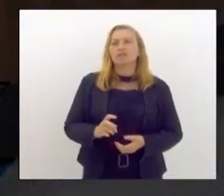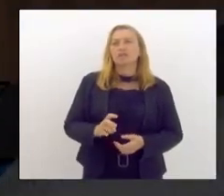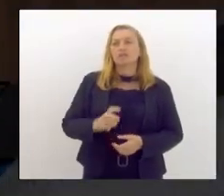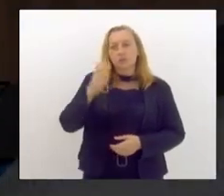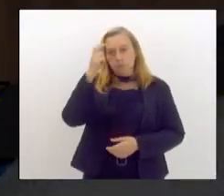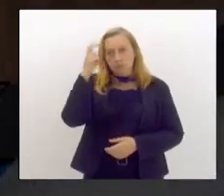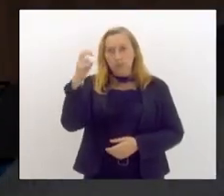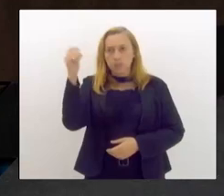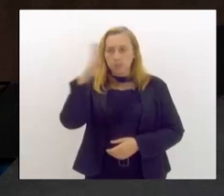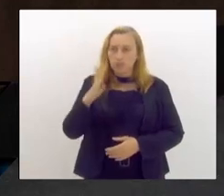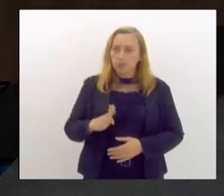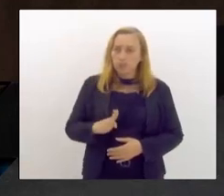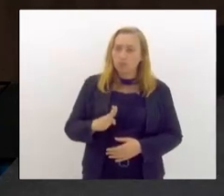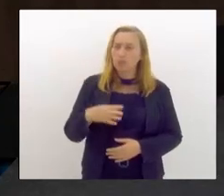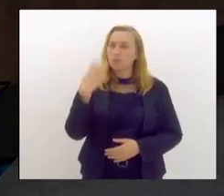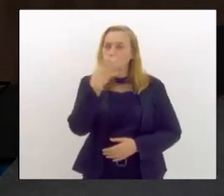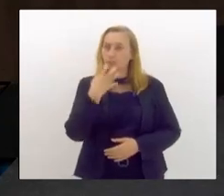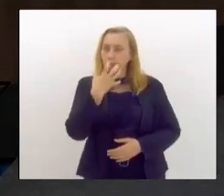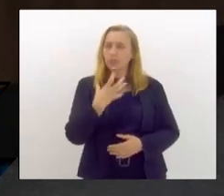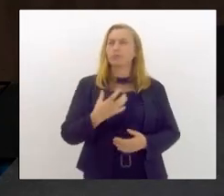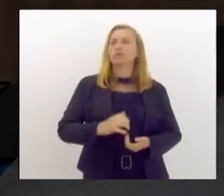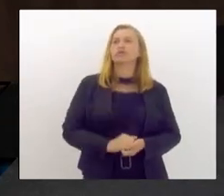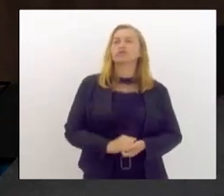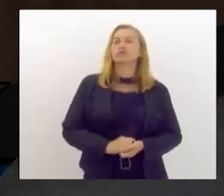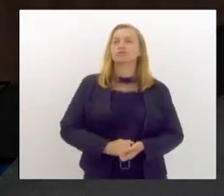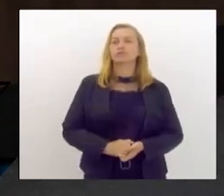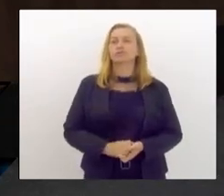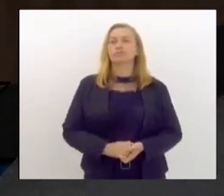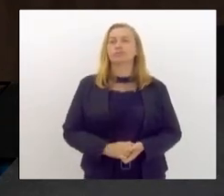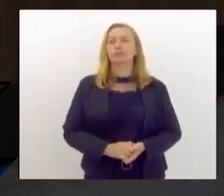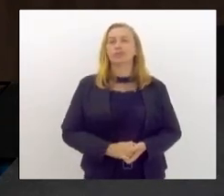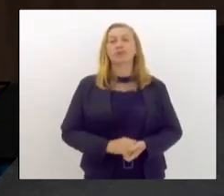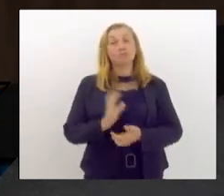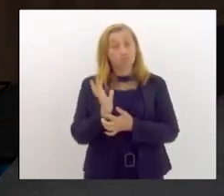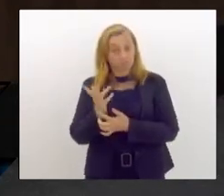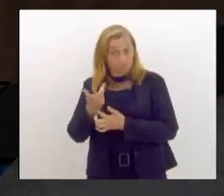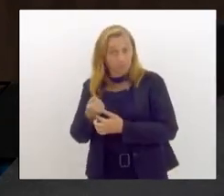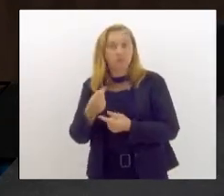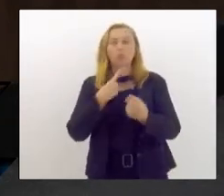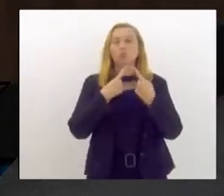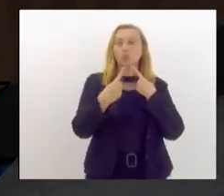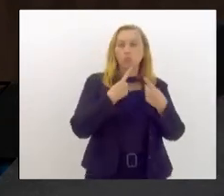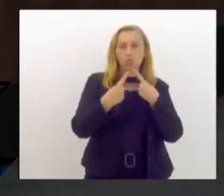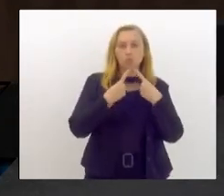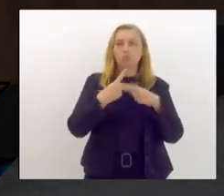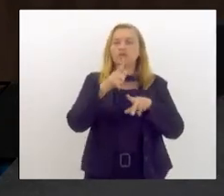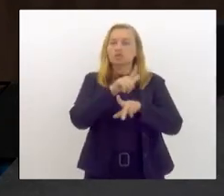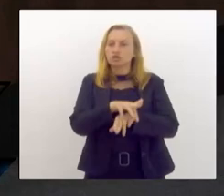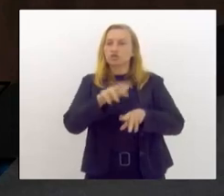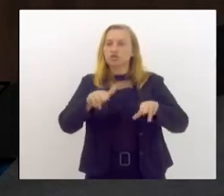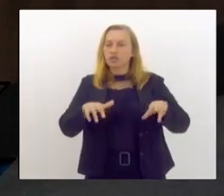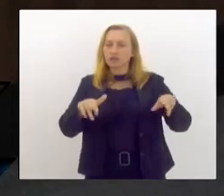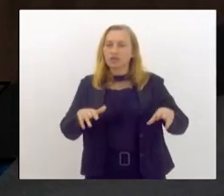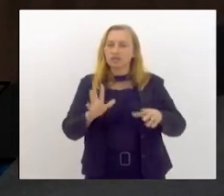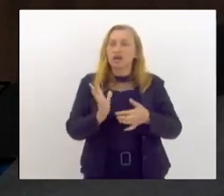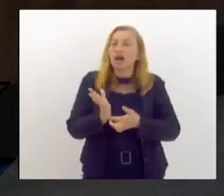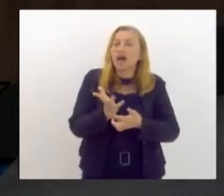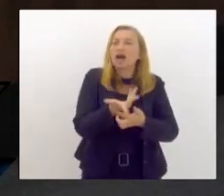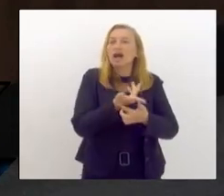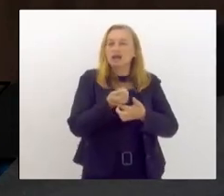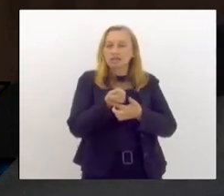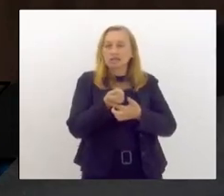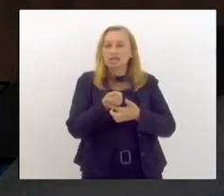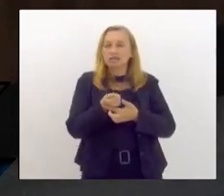Não só um grande músico, um grande rapper, mas, reitero, um grande artista que tem dialogado com diferentes campos das artes